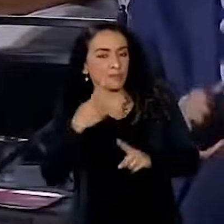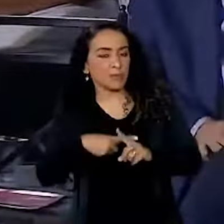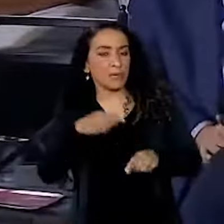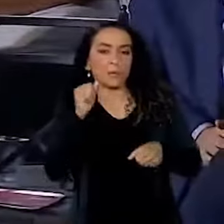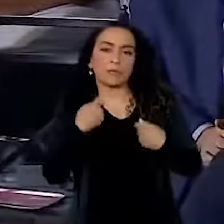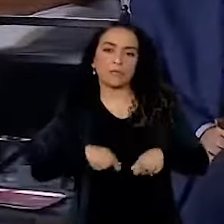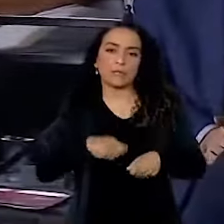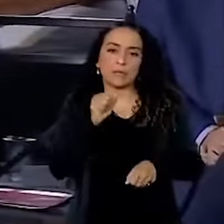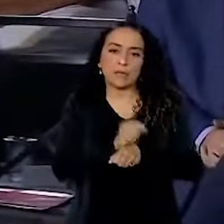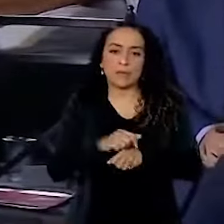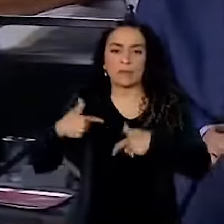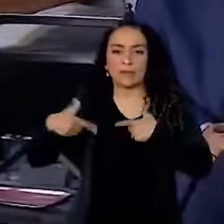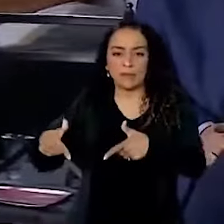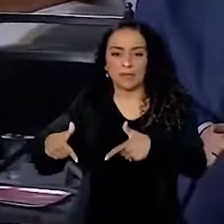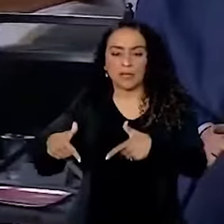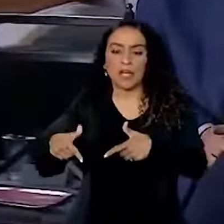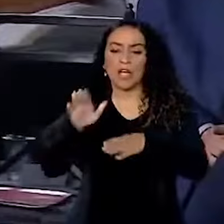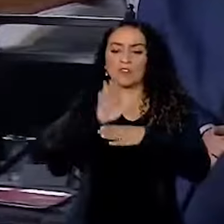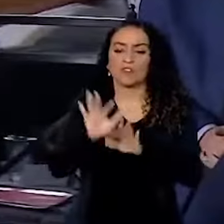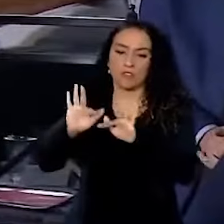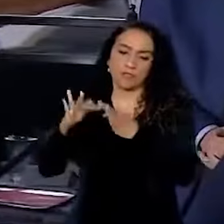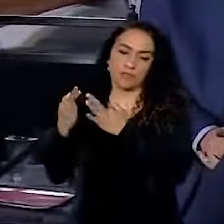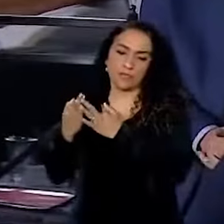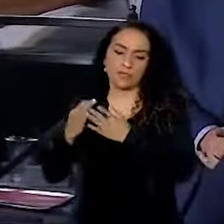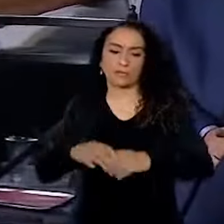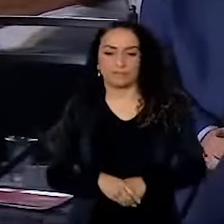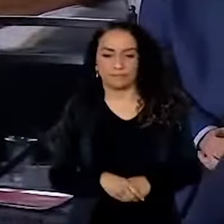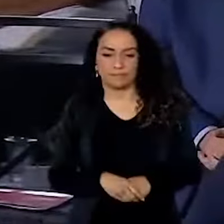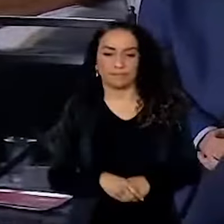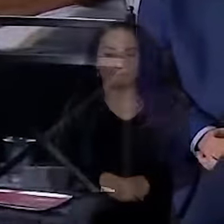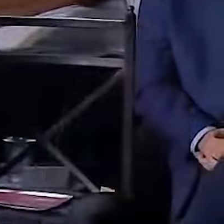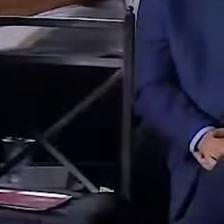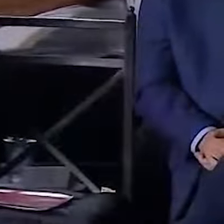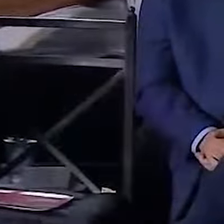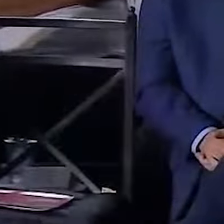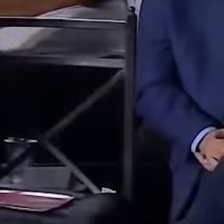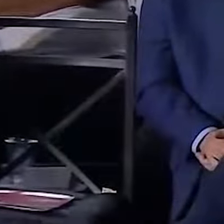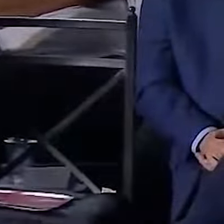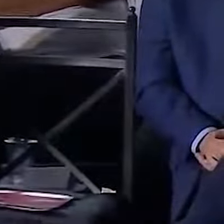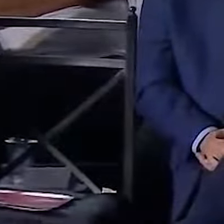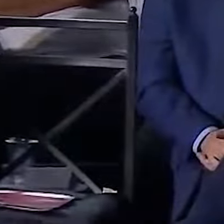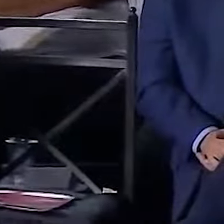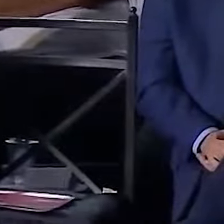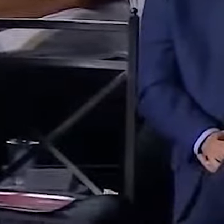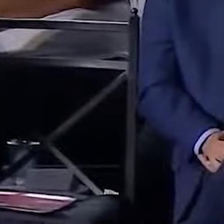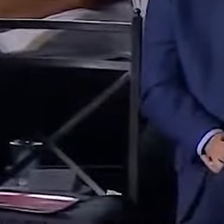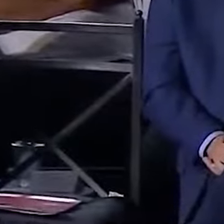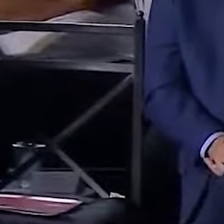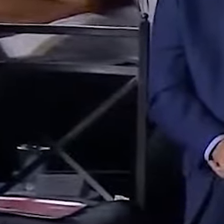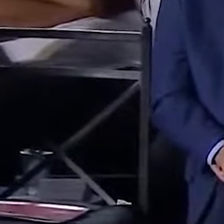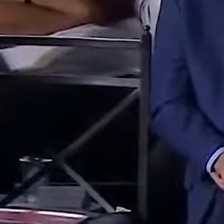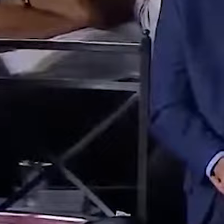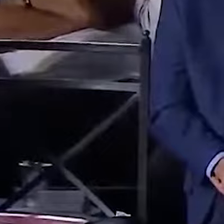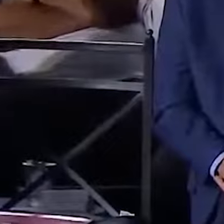parar para trabalhar e ajudar a família. E não é normal um país ter criança que devia